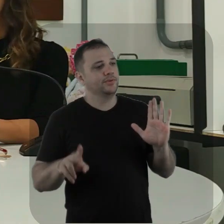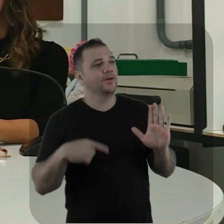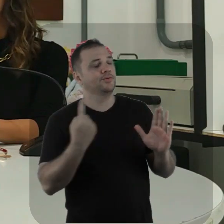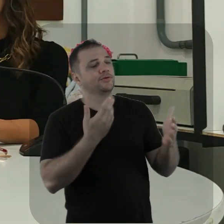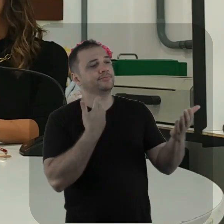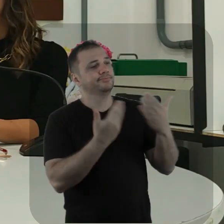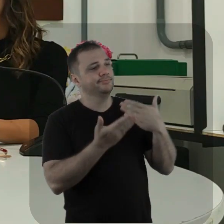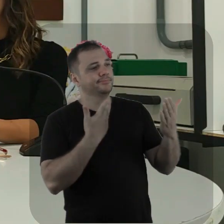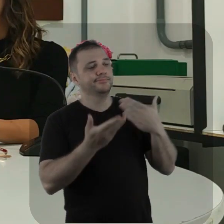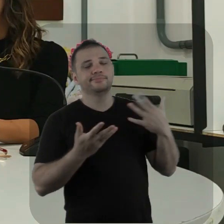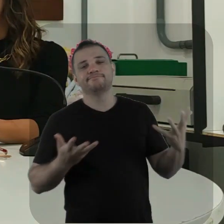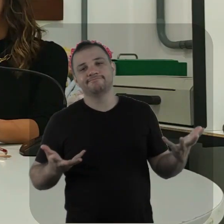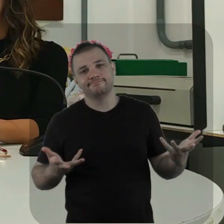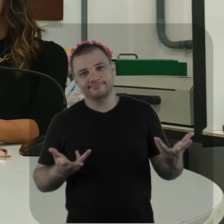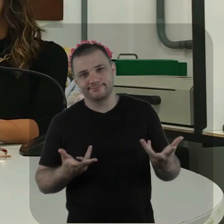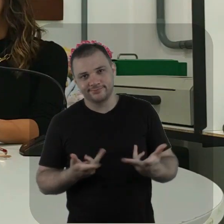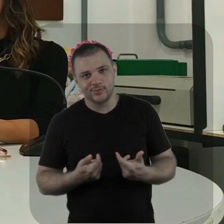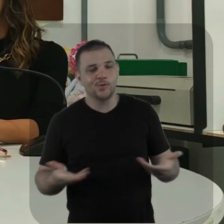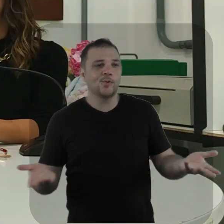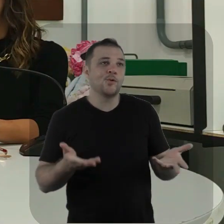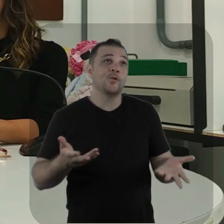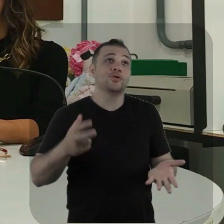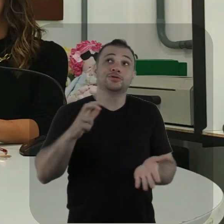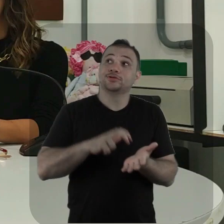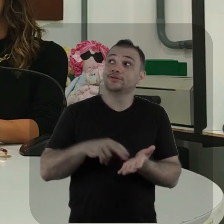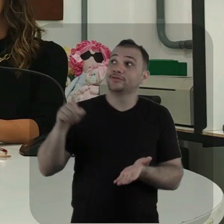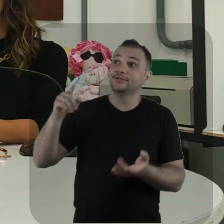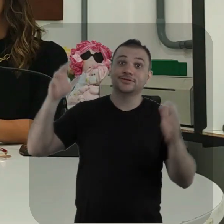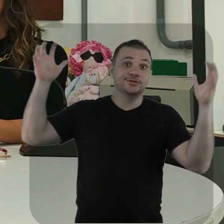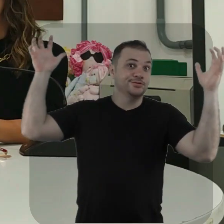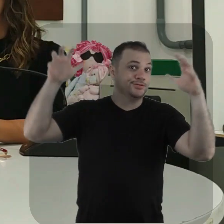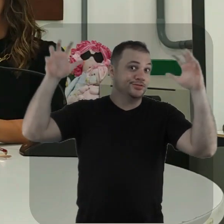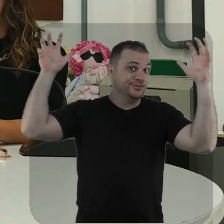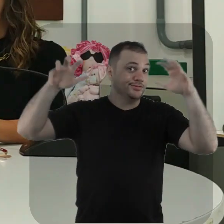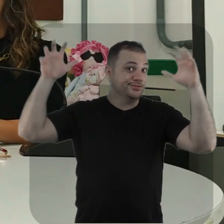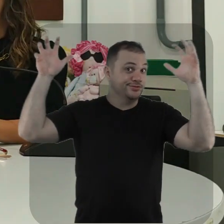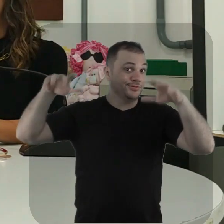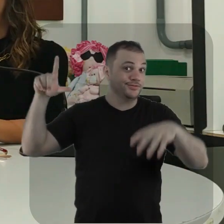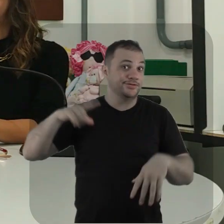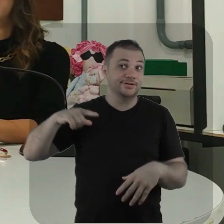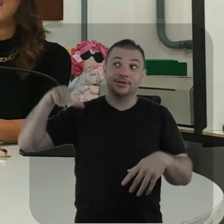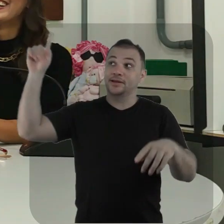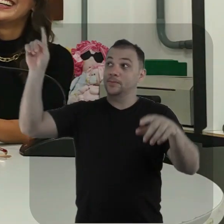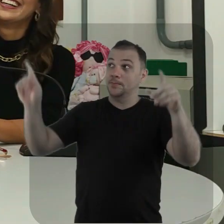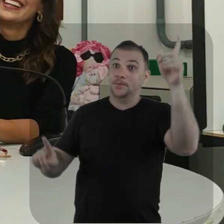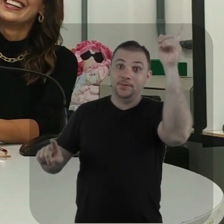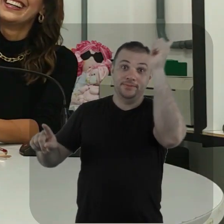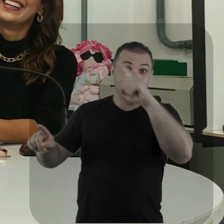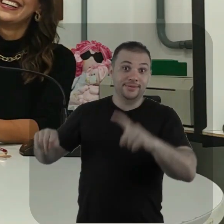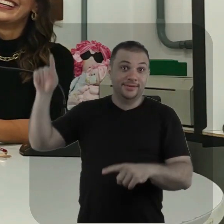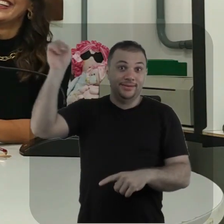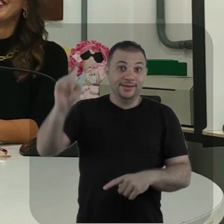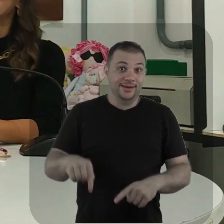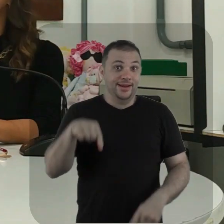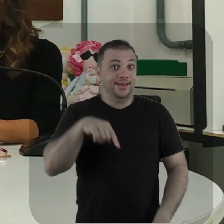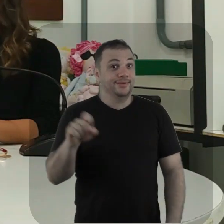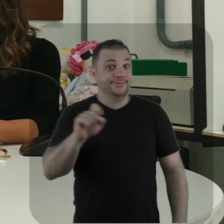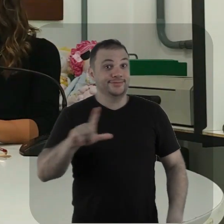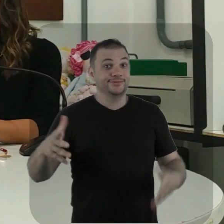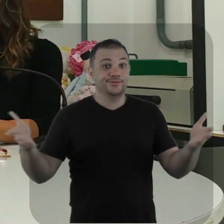UEMA, né? Esse bate-papo aqui que foi maravilhoso, numa manhã trovejante. Gente, estamos aqui